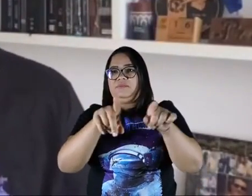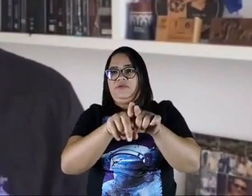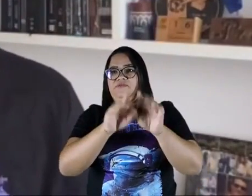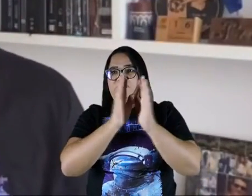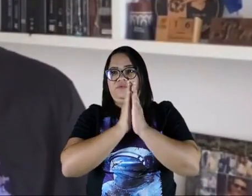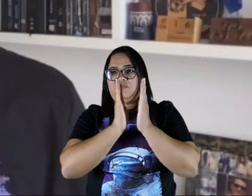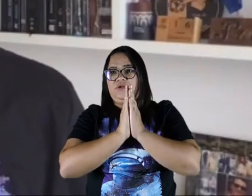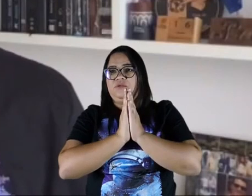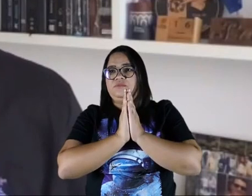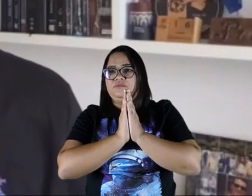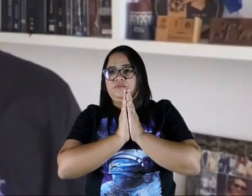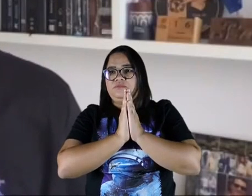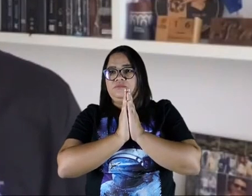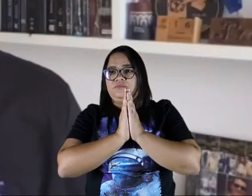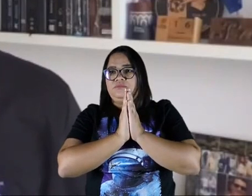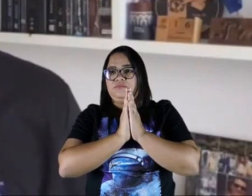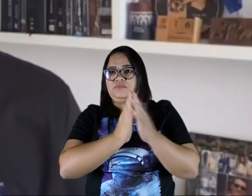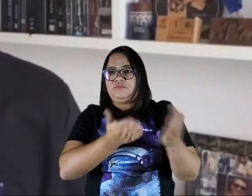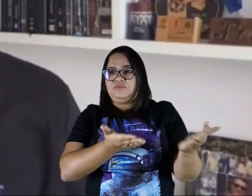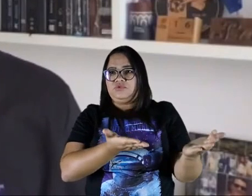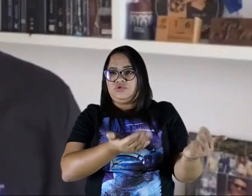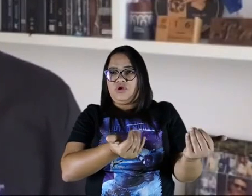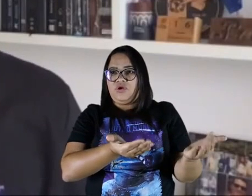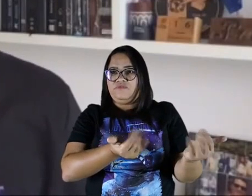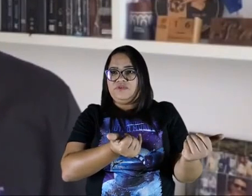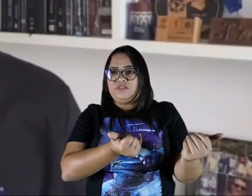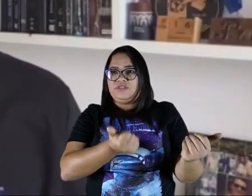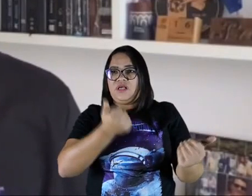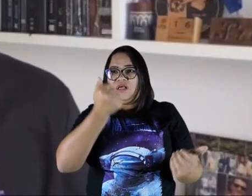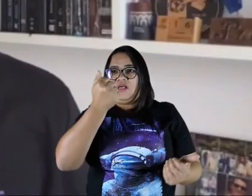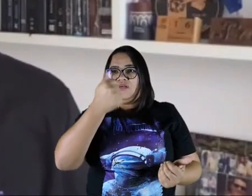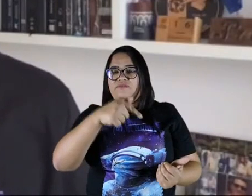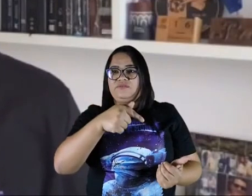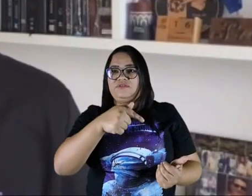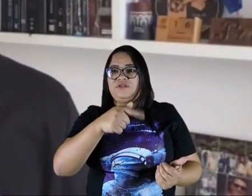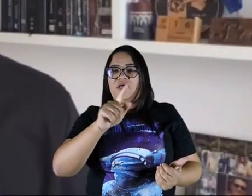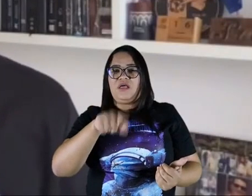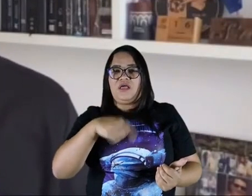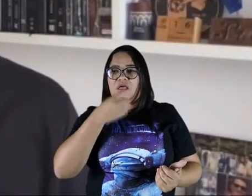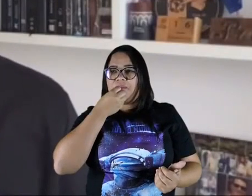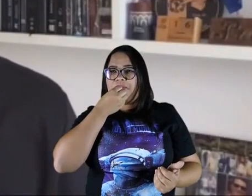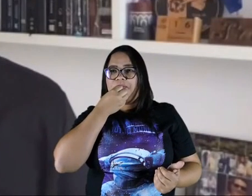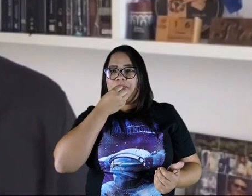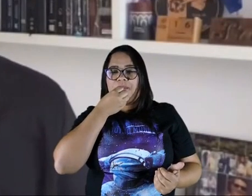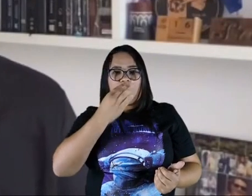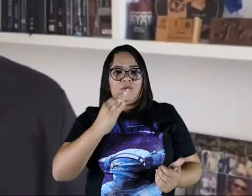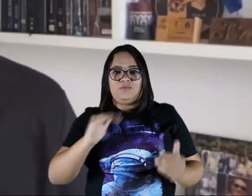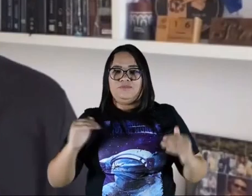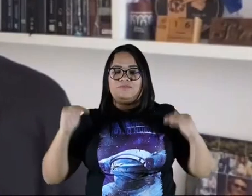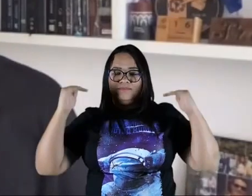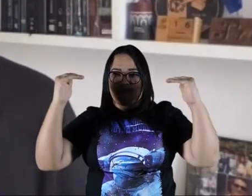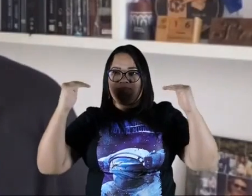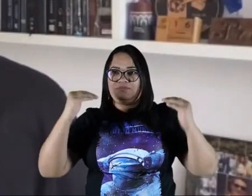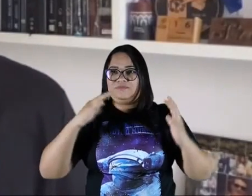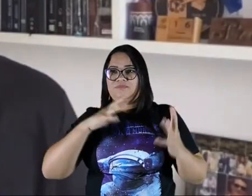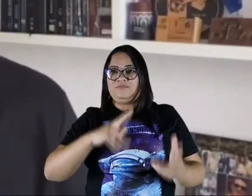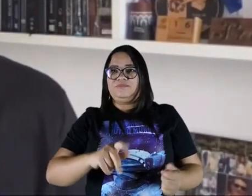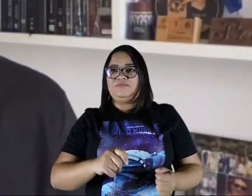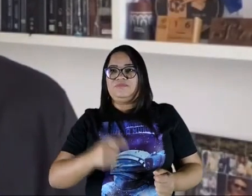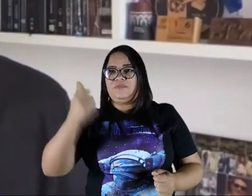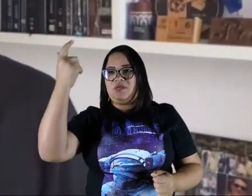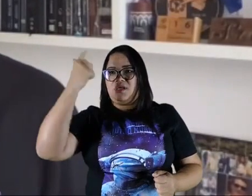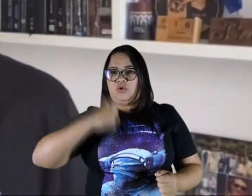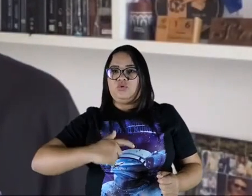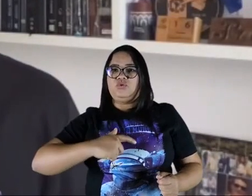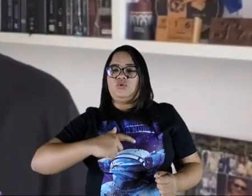vamos orar, porque jovens adventistas são bons demais para este mundo, eu sou de